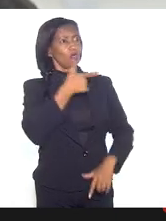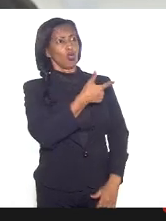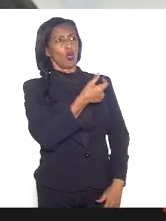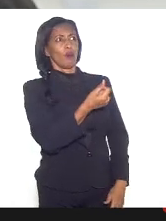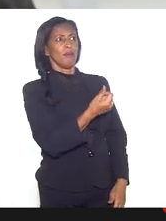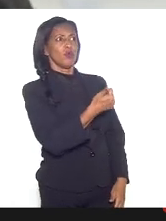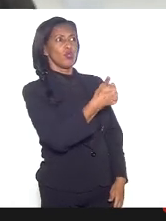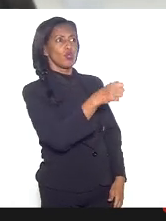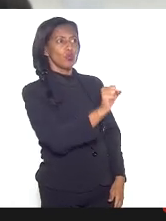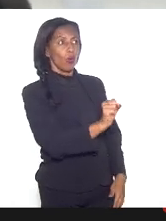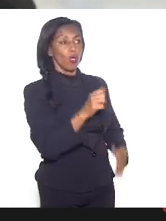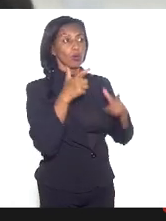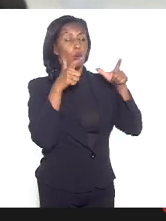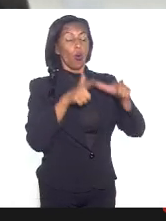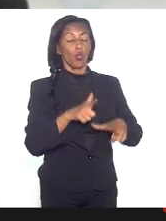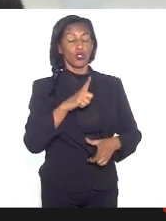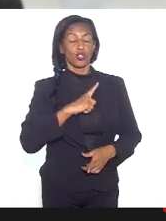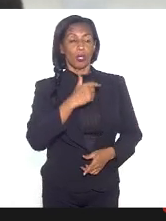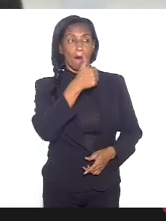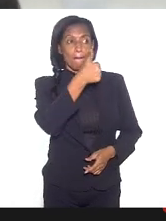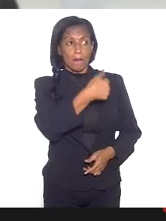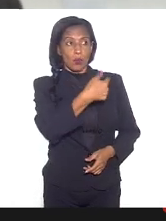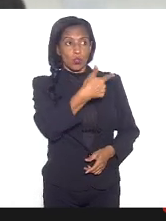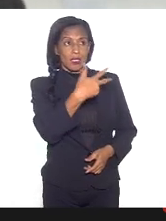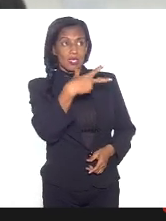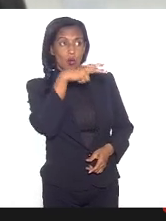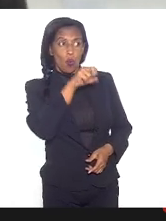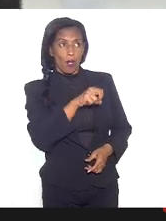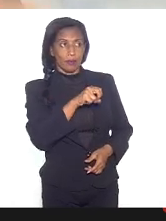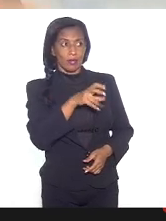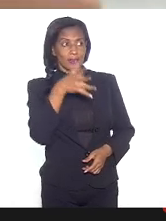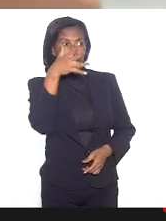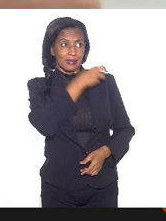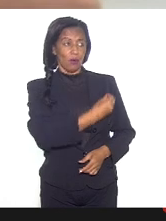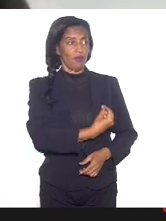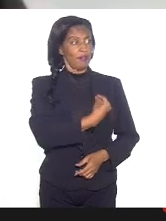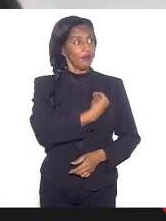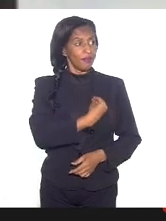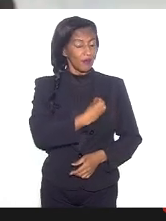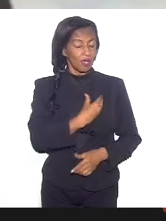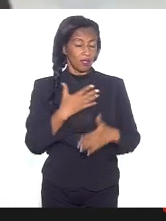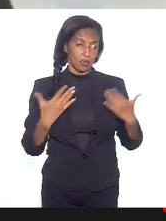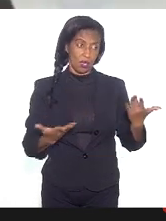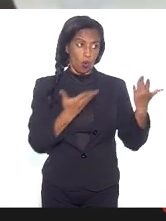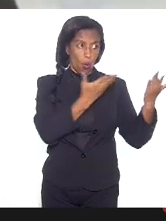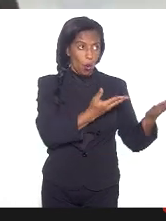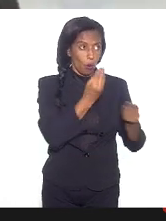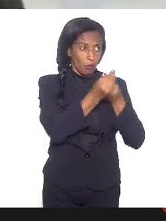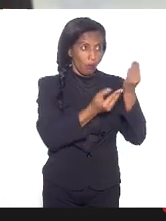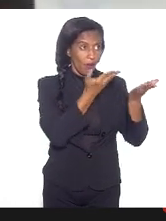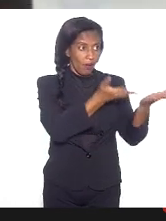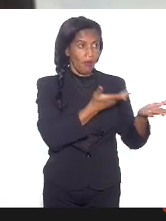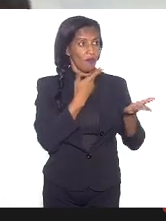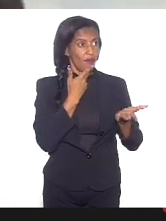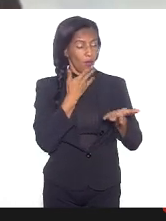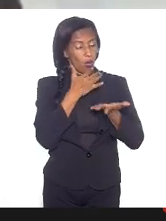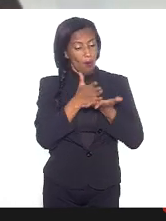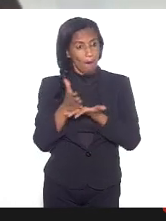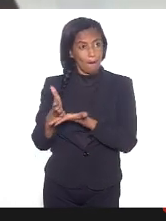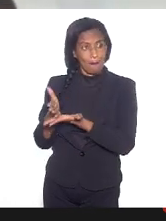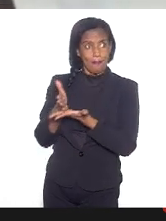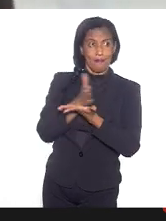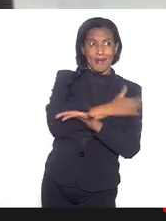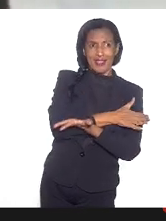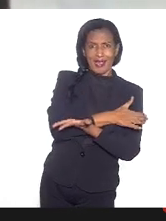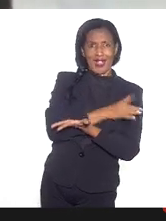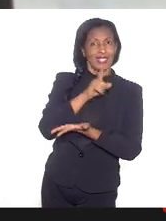onde tínhamos 1.250 guarda-vidas. E, dito por Vossa Excelência, boa parte desses